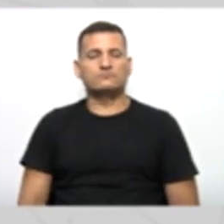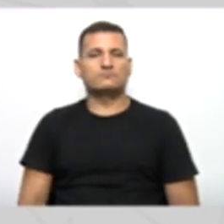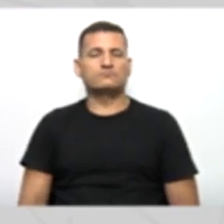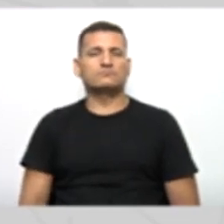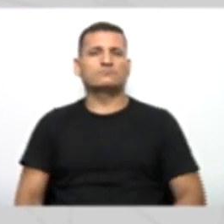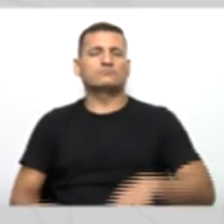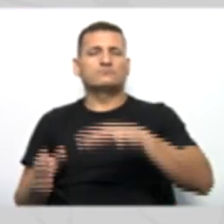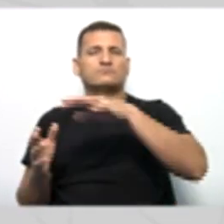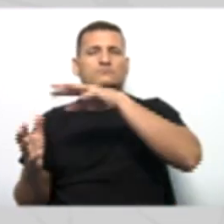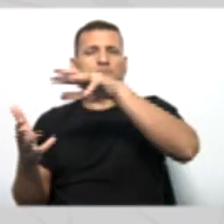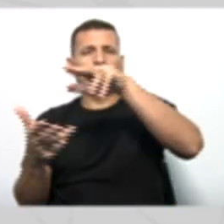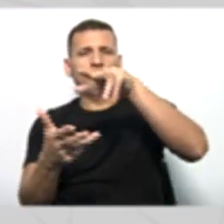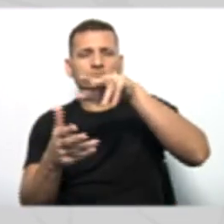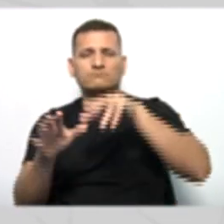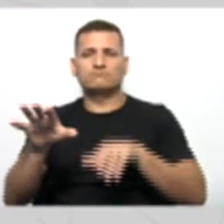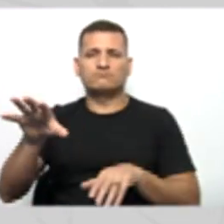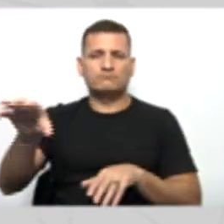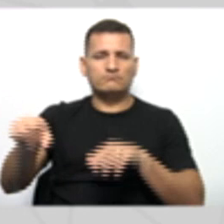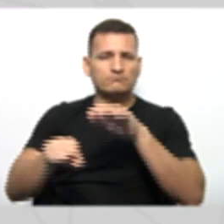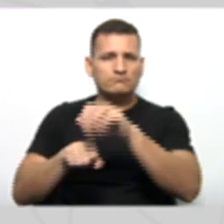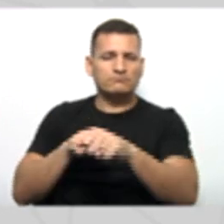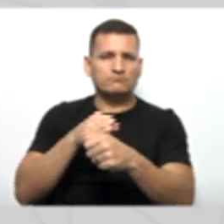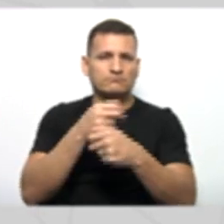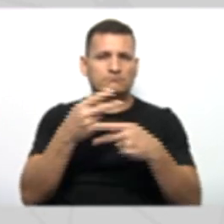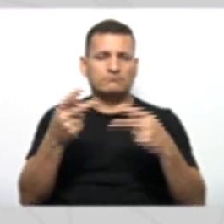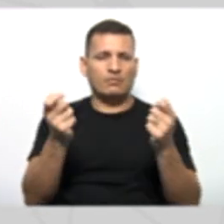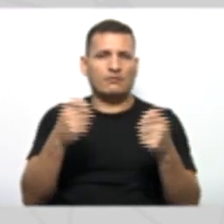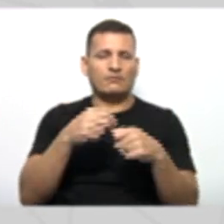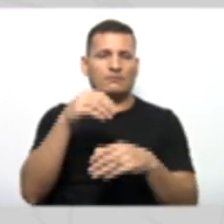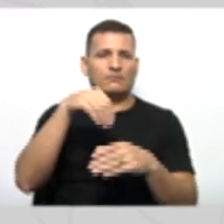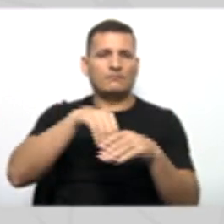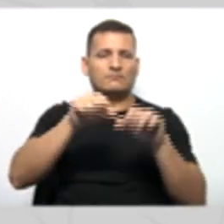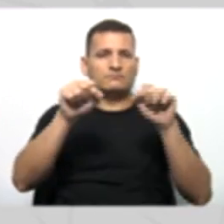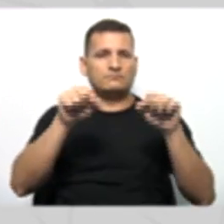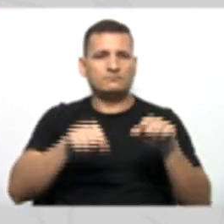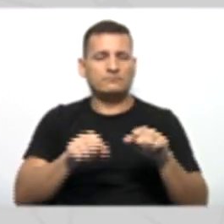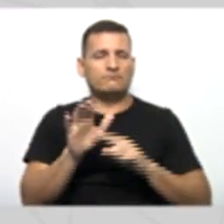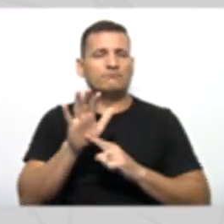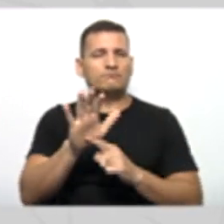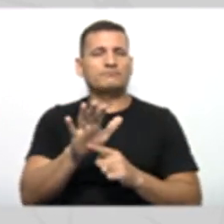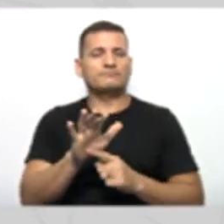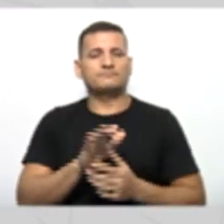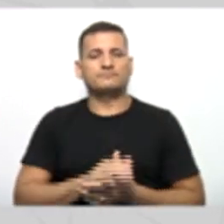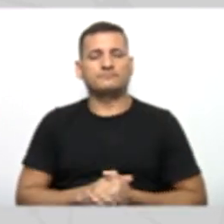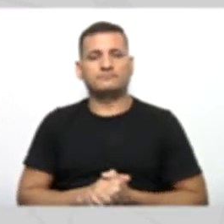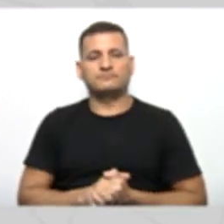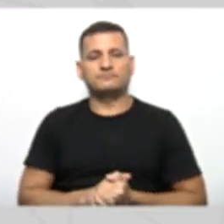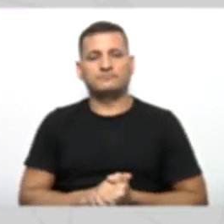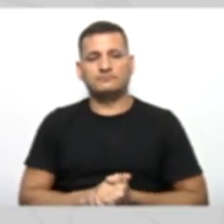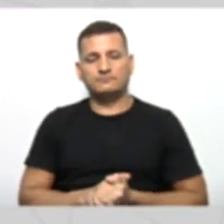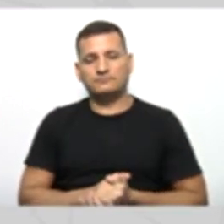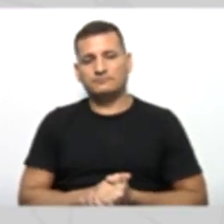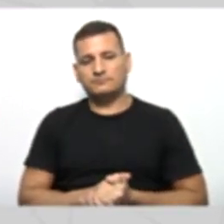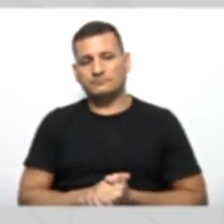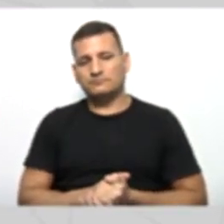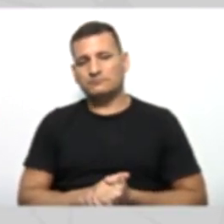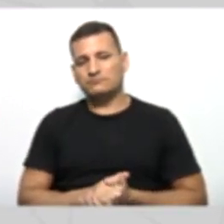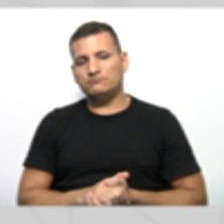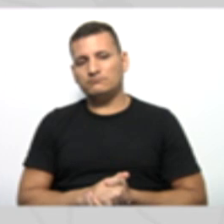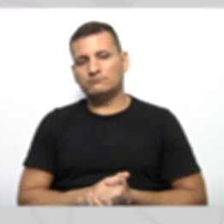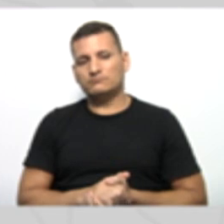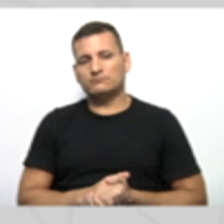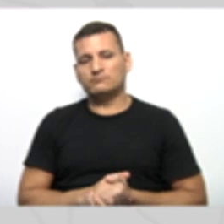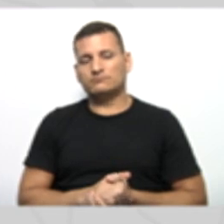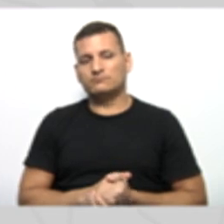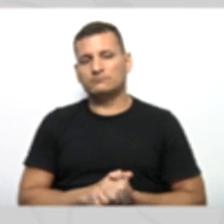possível de representação em um software? E aí, como o pessoal saíram nessa daí, professor? Essa 5 aqui, a grande maioria acertou,